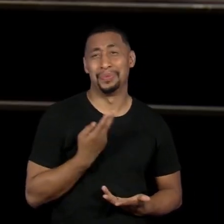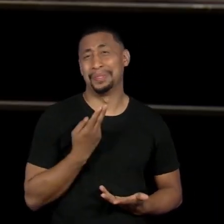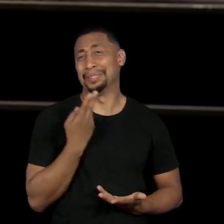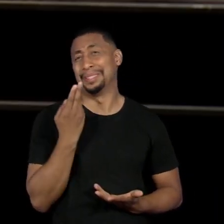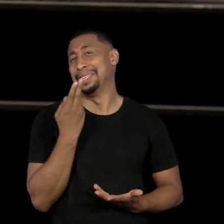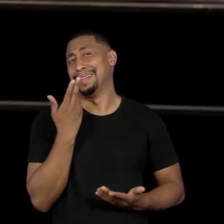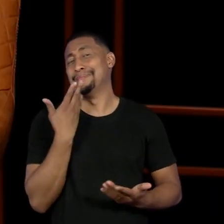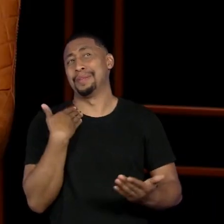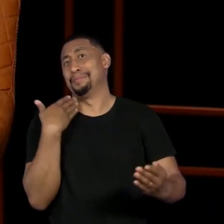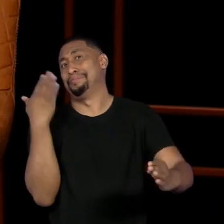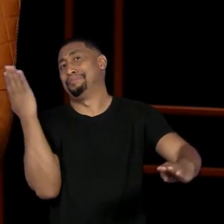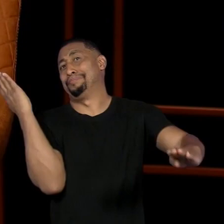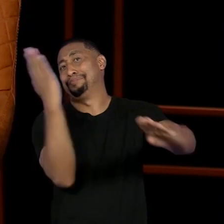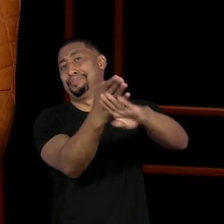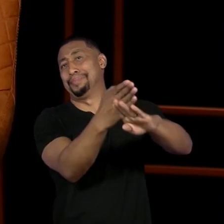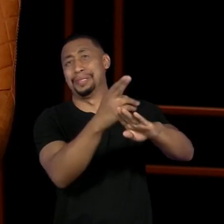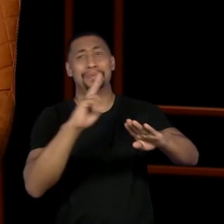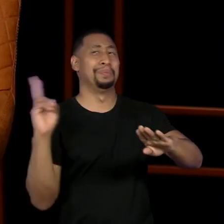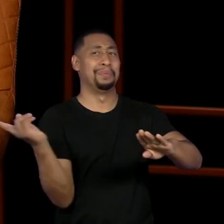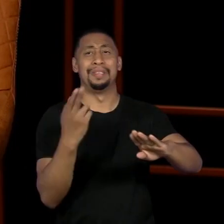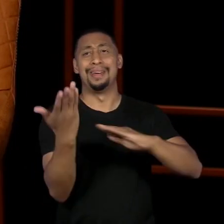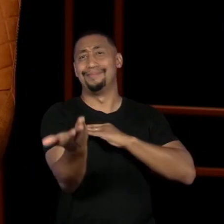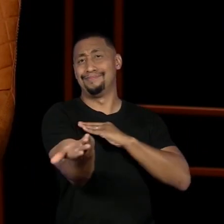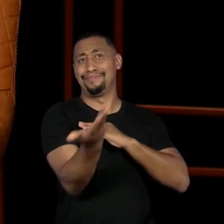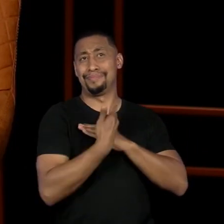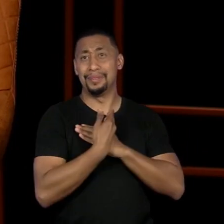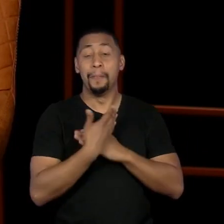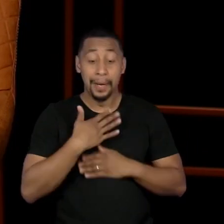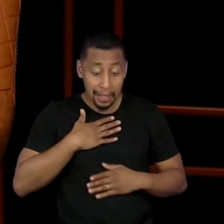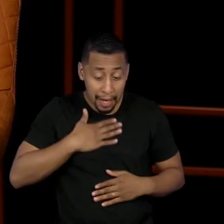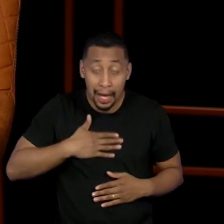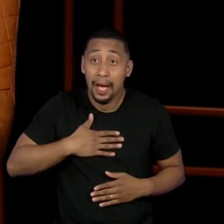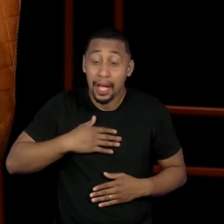Eugênia? Era minha!